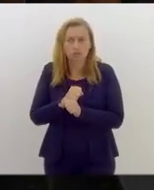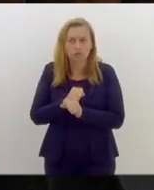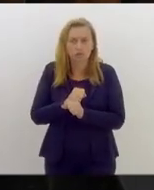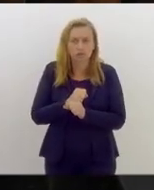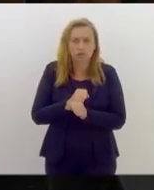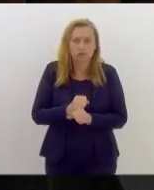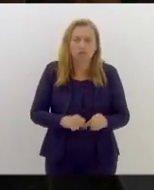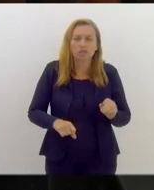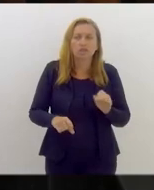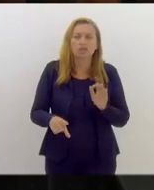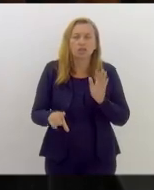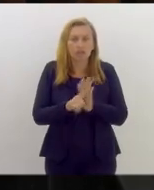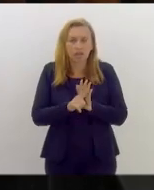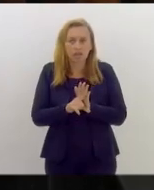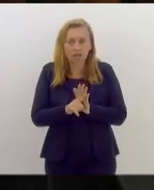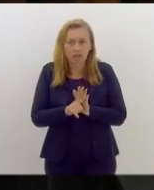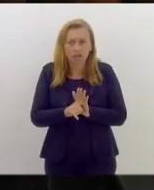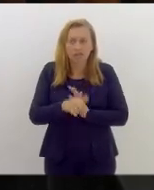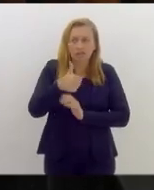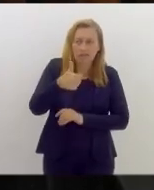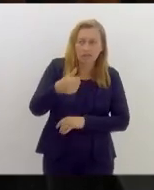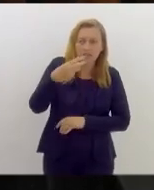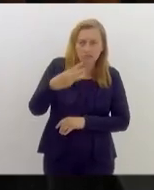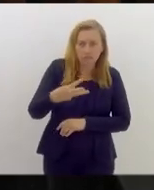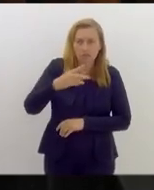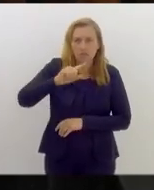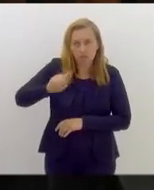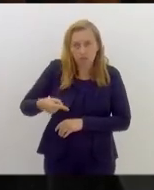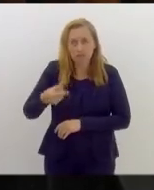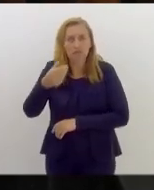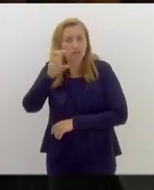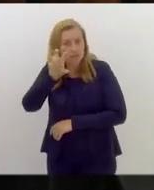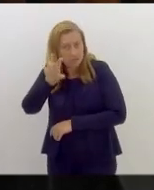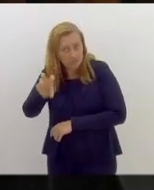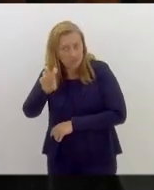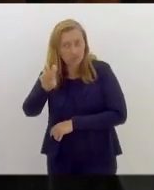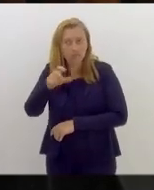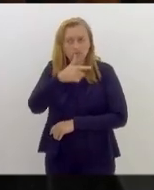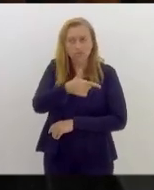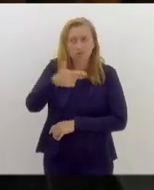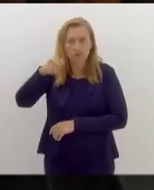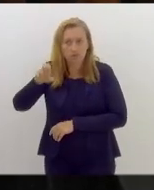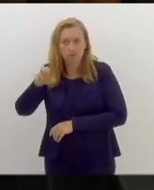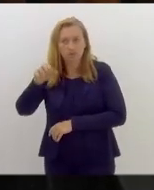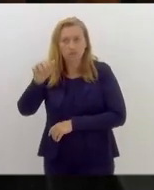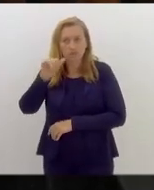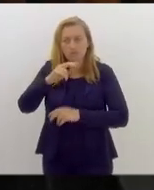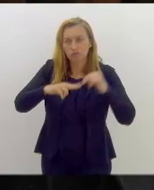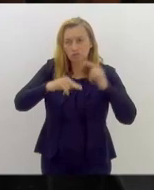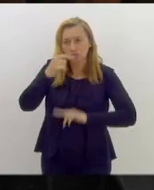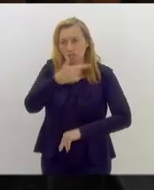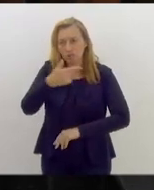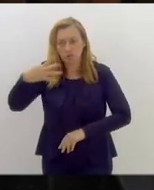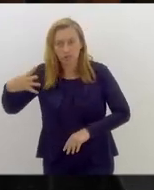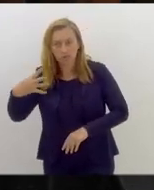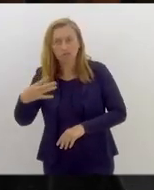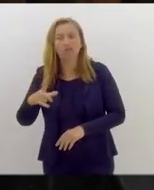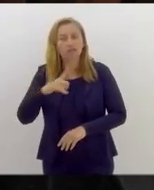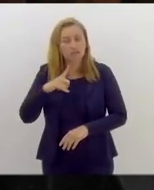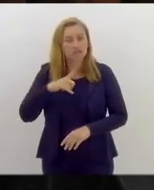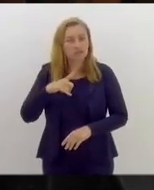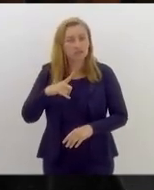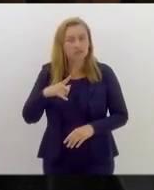lei do Plano Nacional de Educação, que é 13.005, de 25 de junho de 2014, ele tinha 1 ano, portanto, ele tinha até junho de